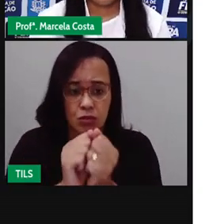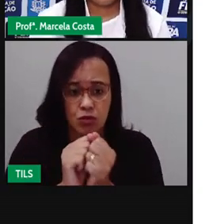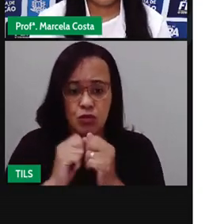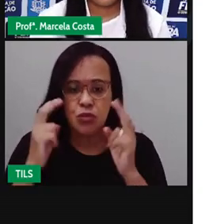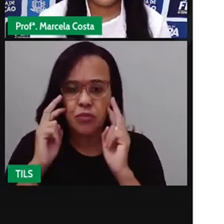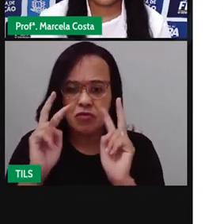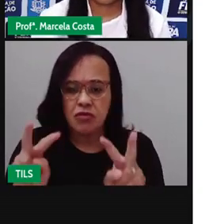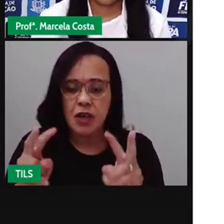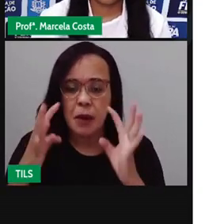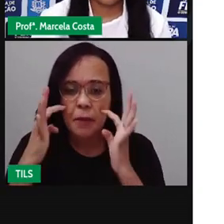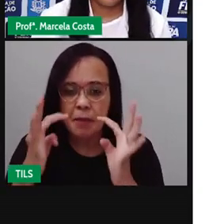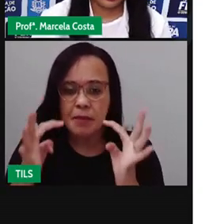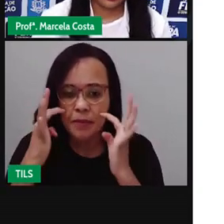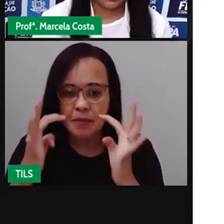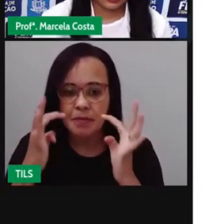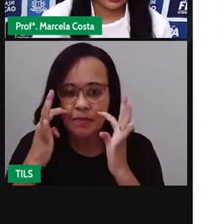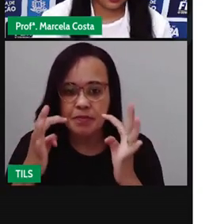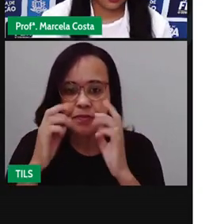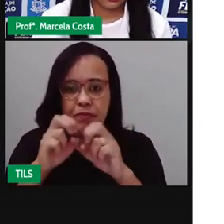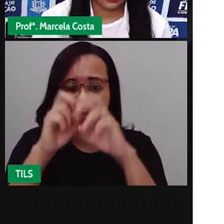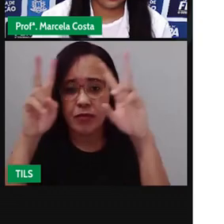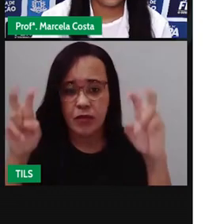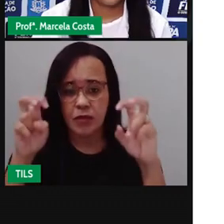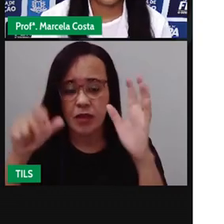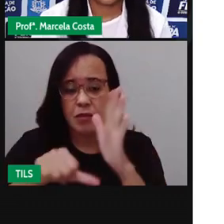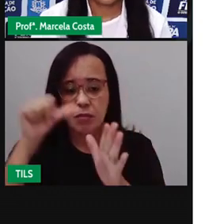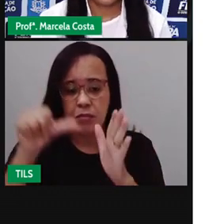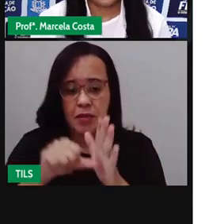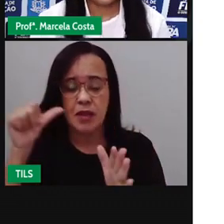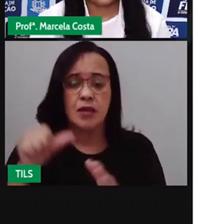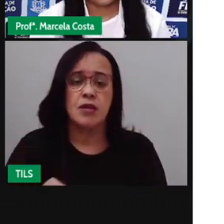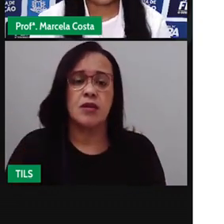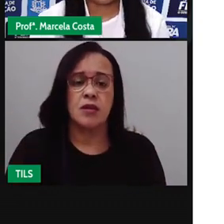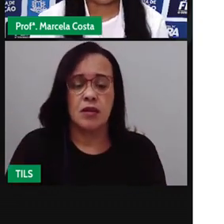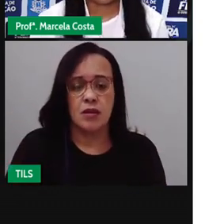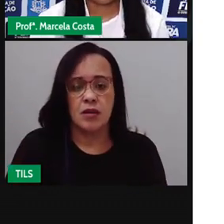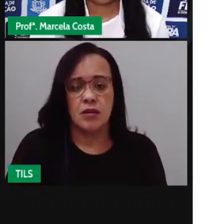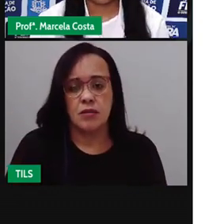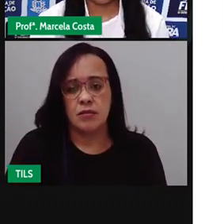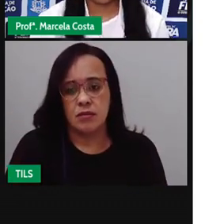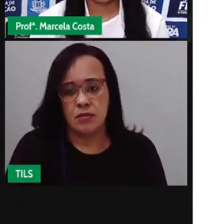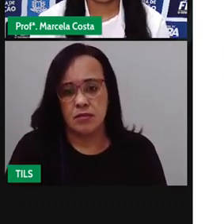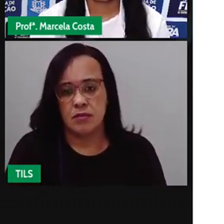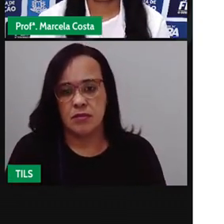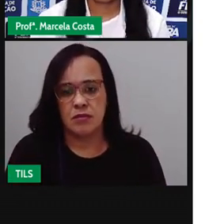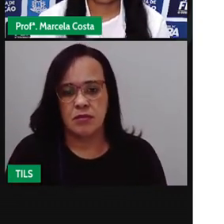Observem aqui, vamos fazer a leitura do título desse cordel, que é assim: